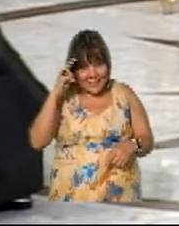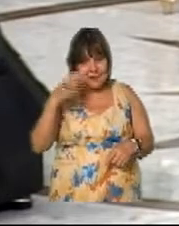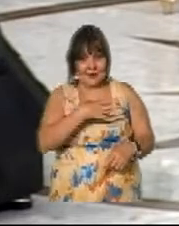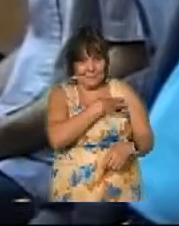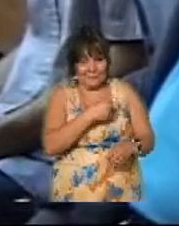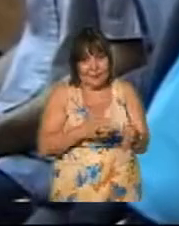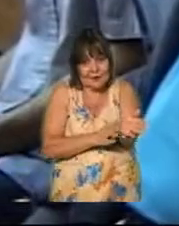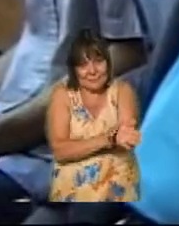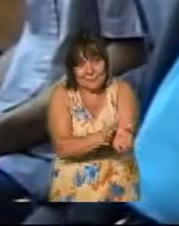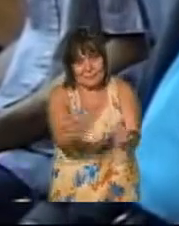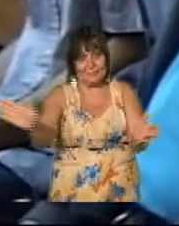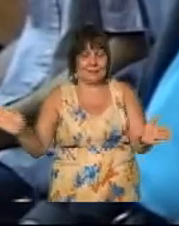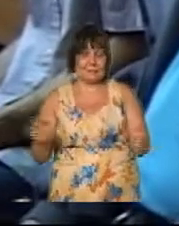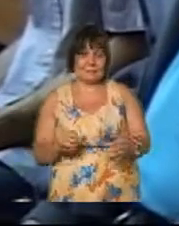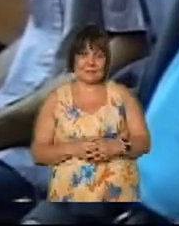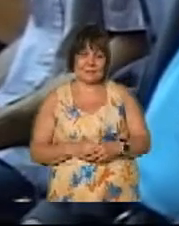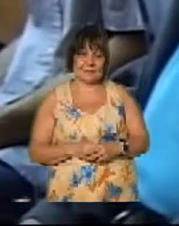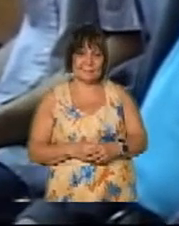pródigo?